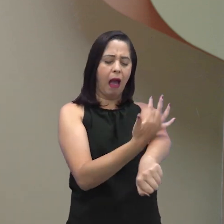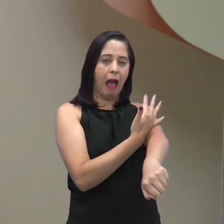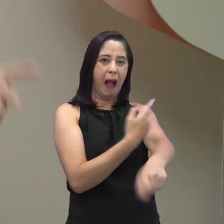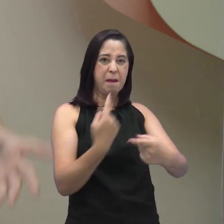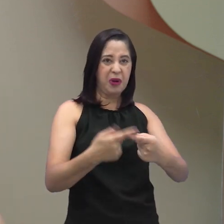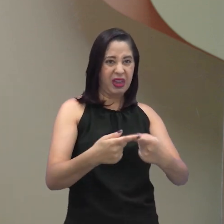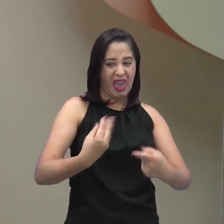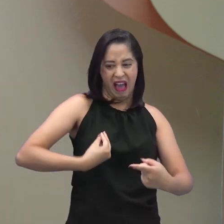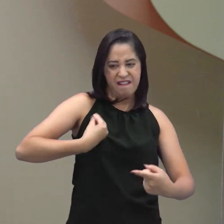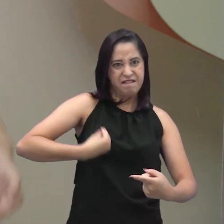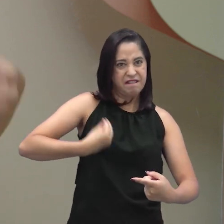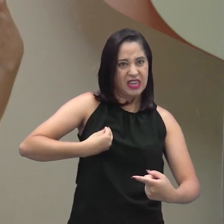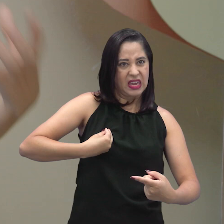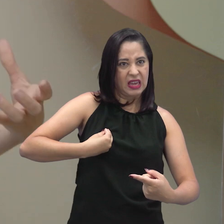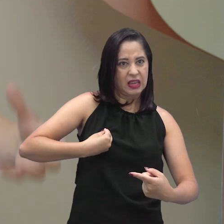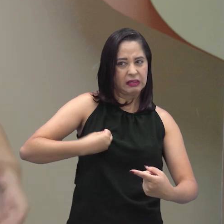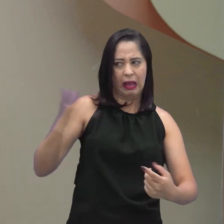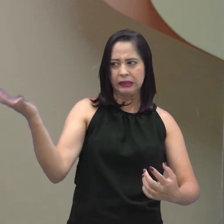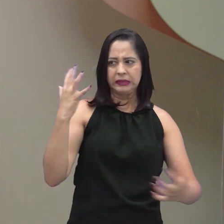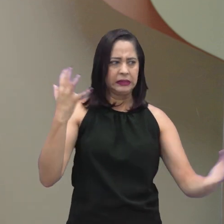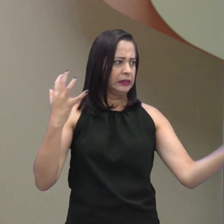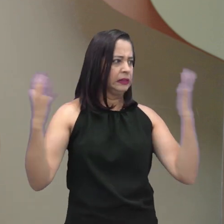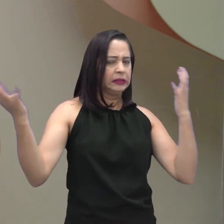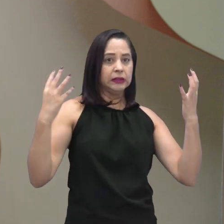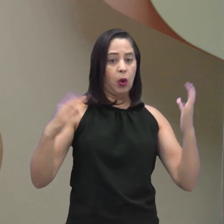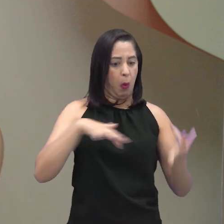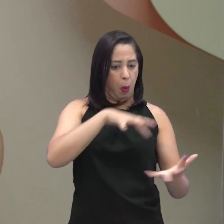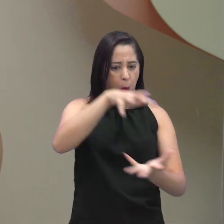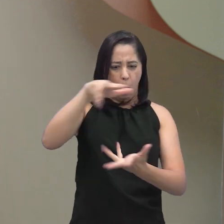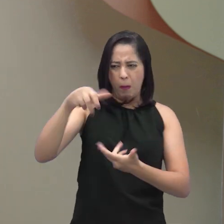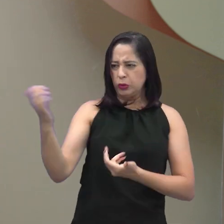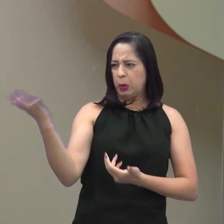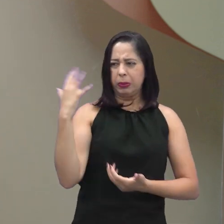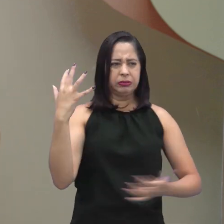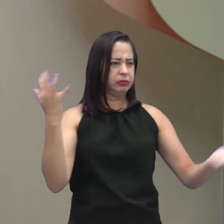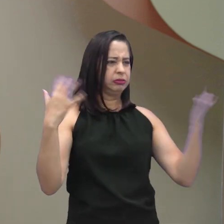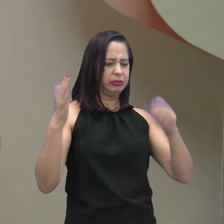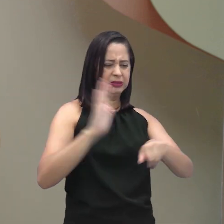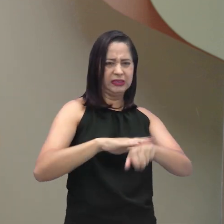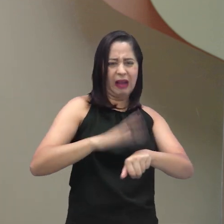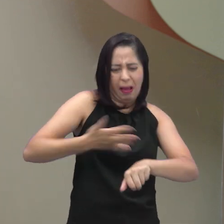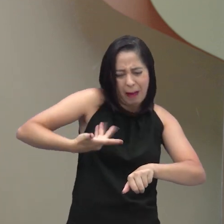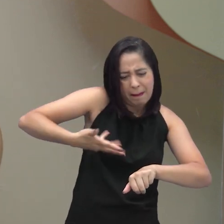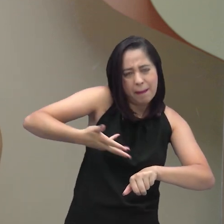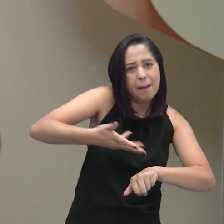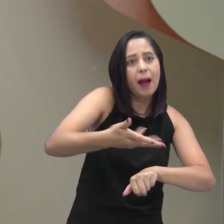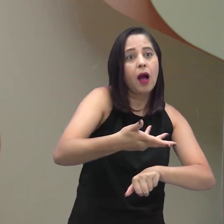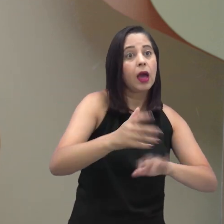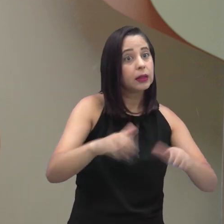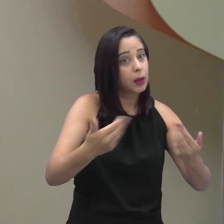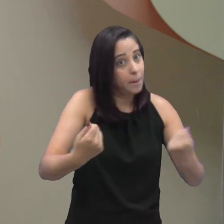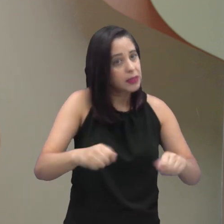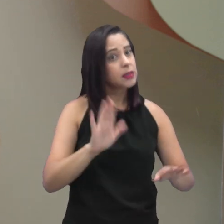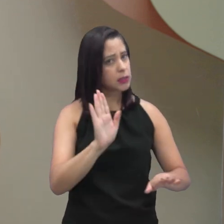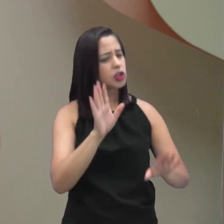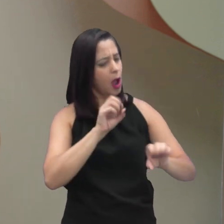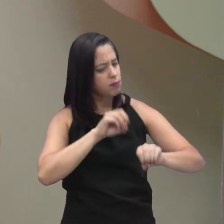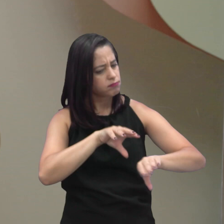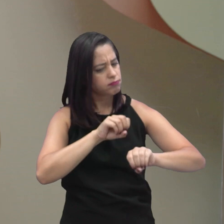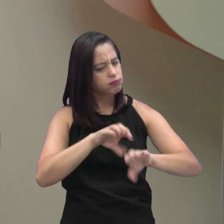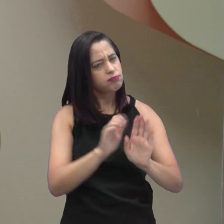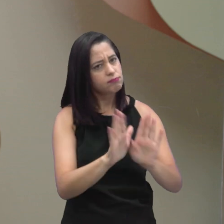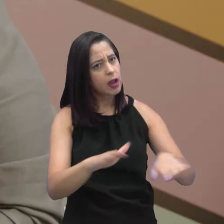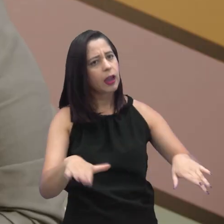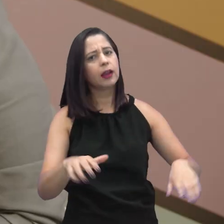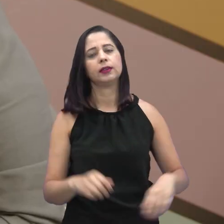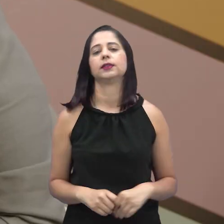e que é pressão o tempo todo, como a gente colocar desde cedo, né? Introduzir isso na educação, na realidade das crianças. Sim,